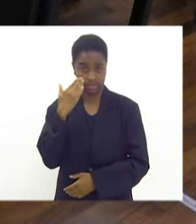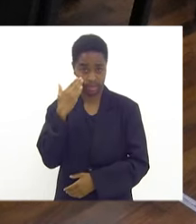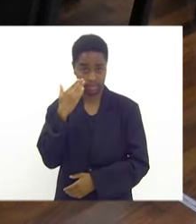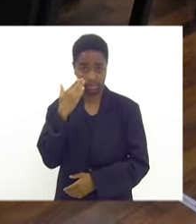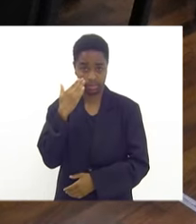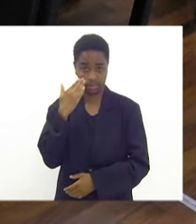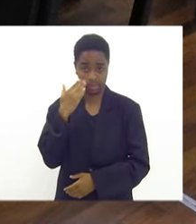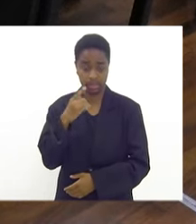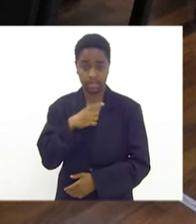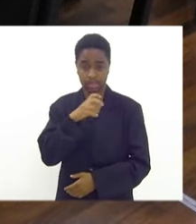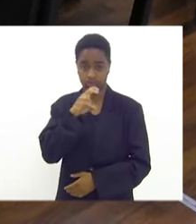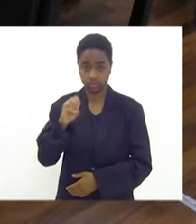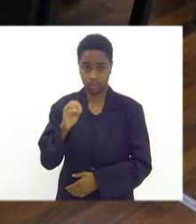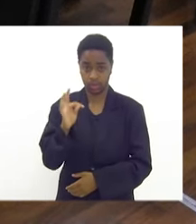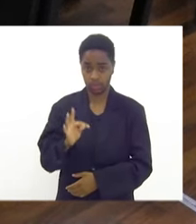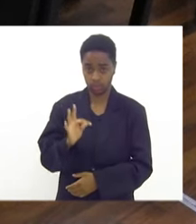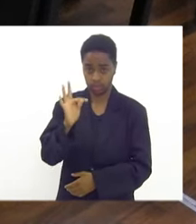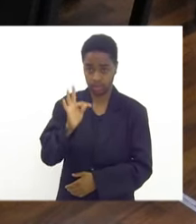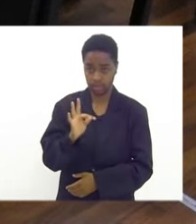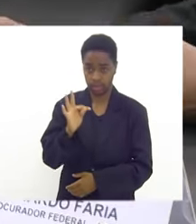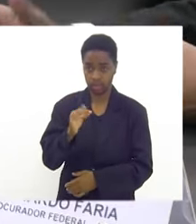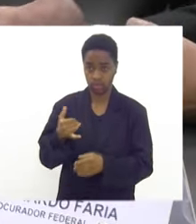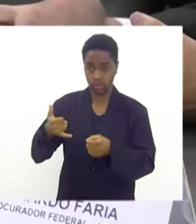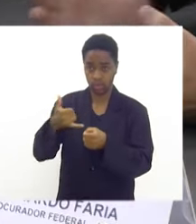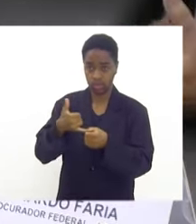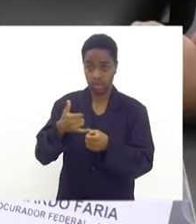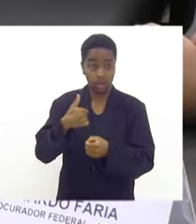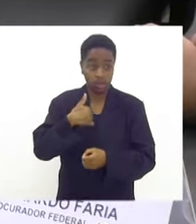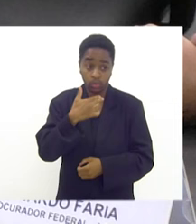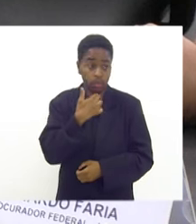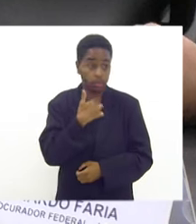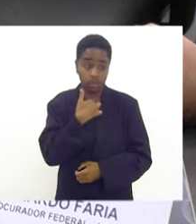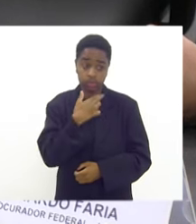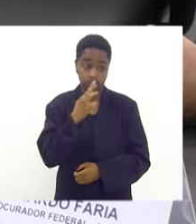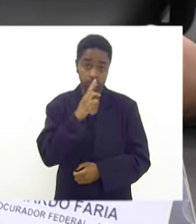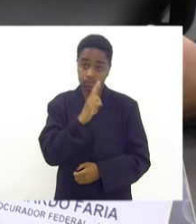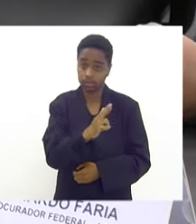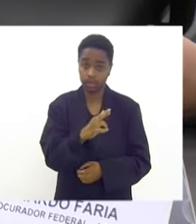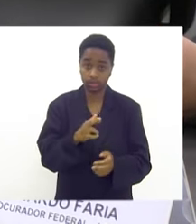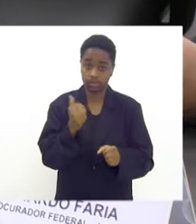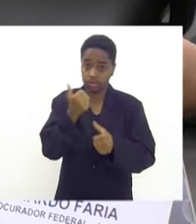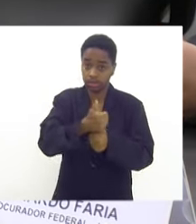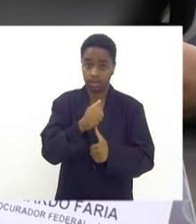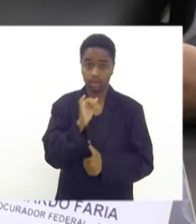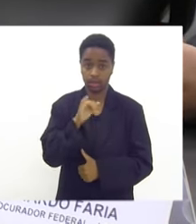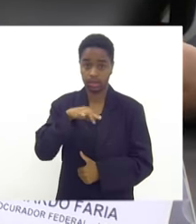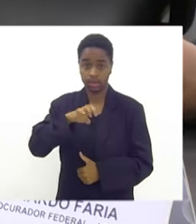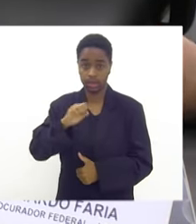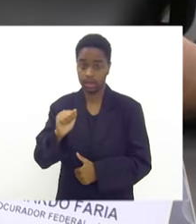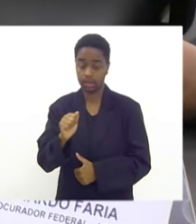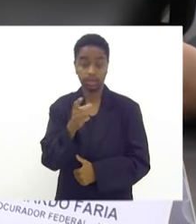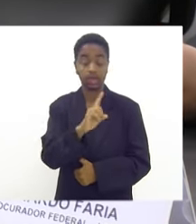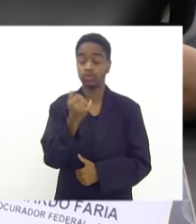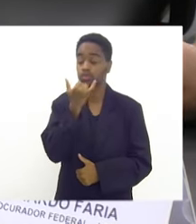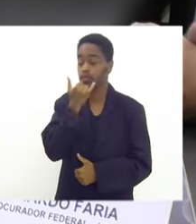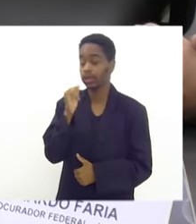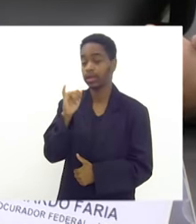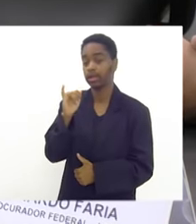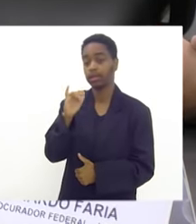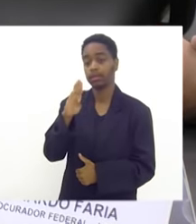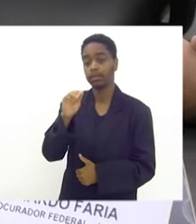cerca de 50 toneladas de óleo no navio São Luís eu não posso responder pelo in fal mas com não o Ibama desculpa o Ibama tem